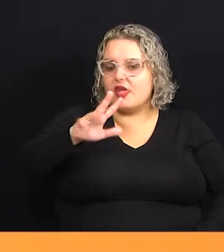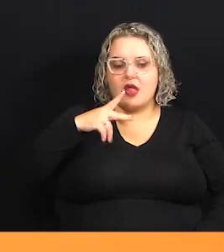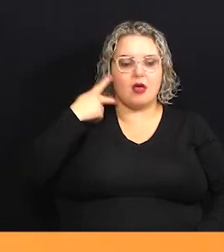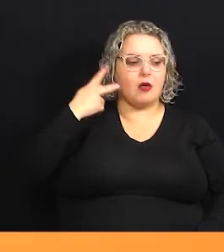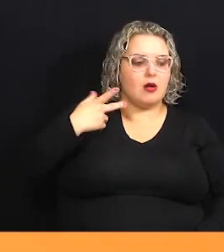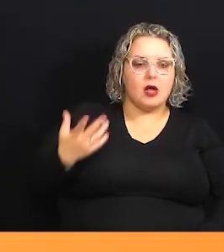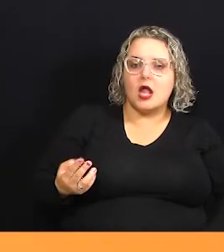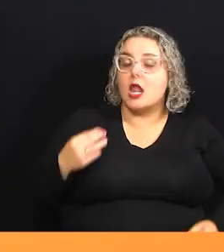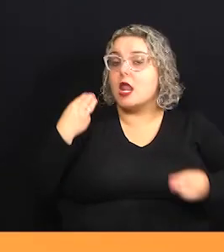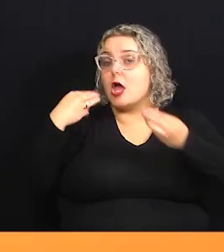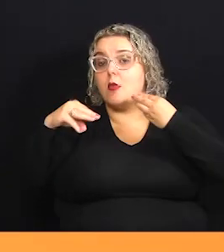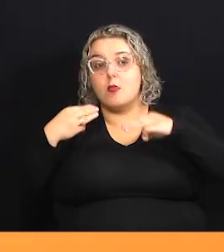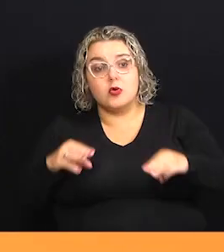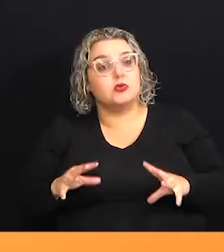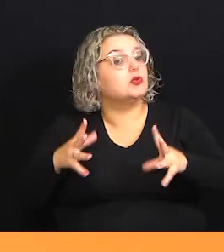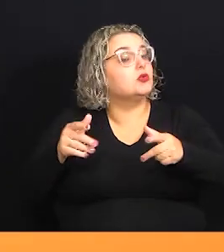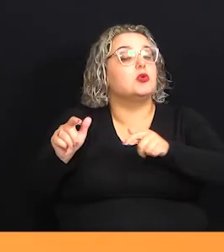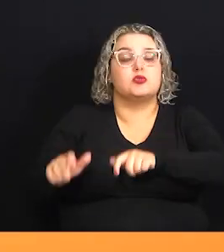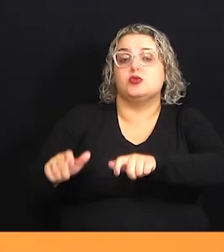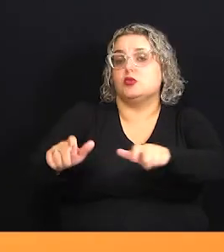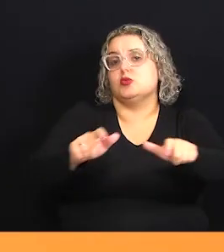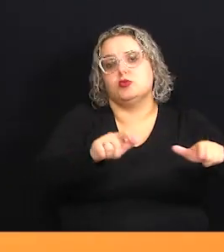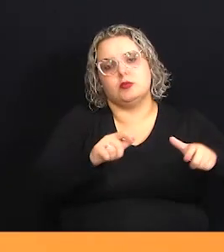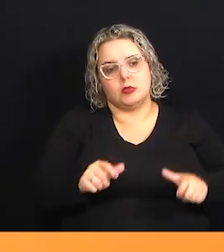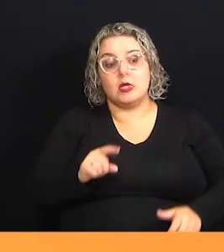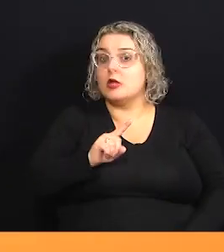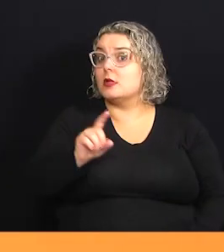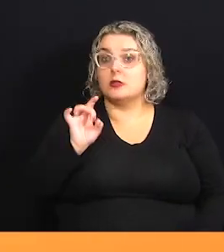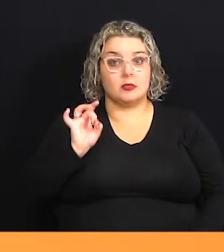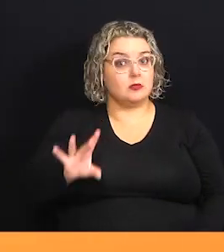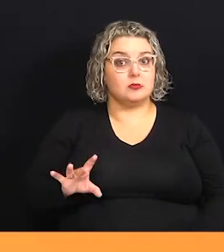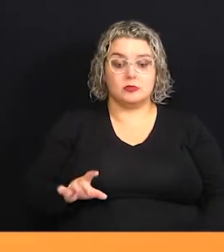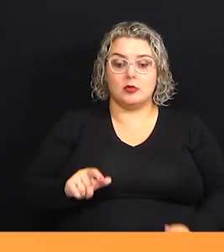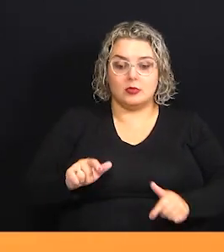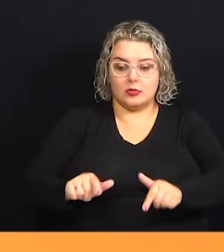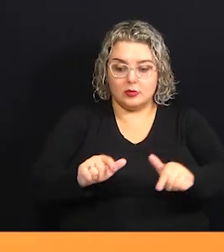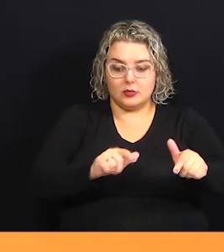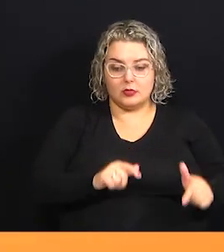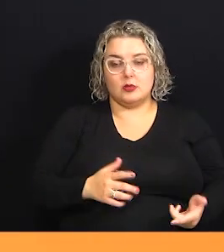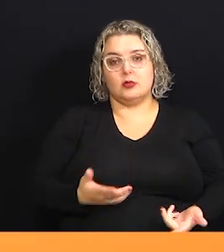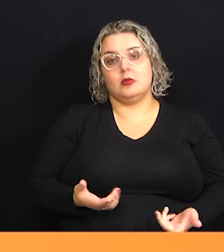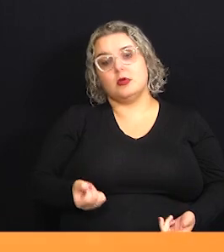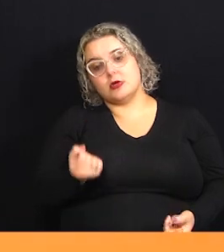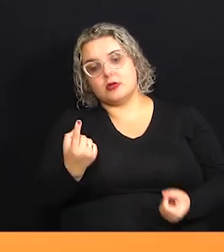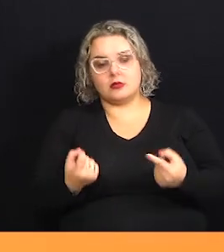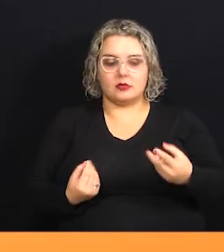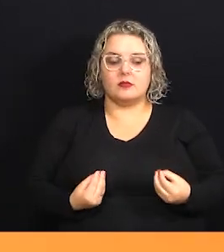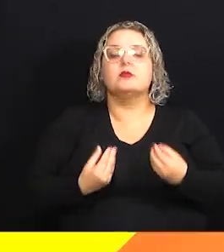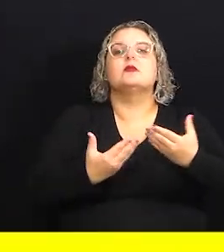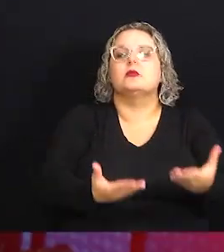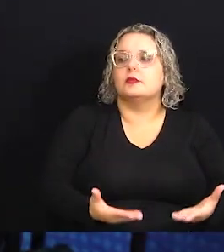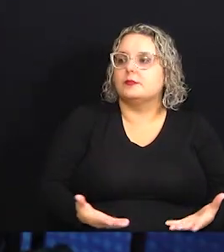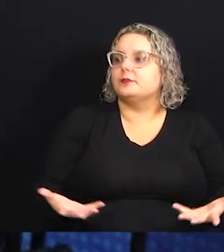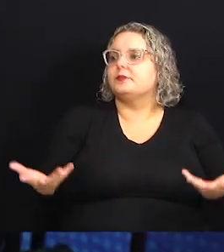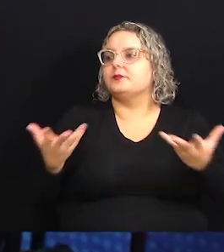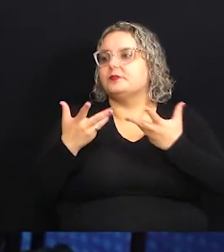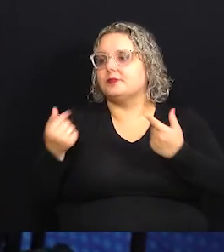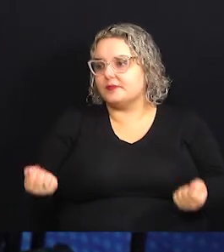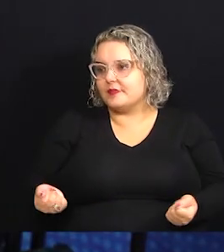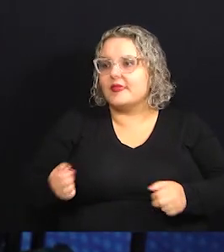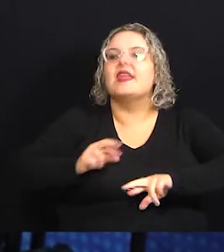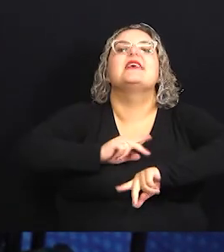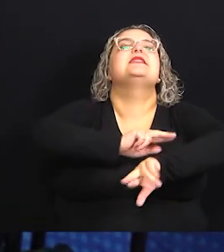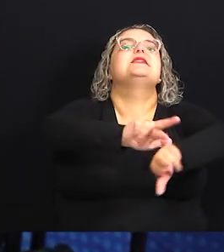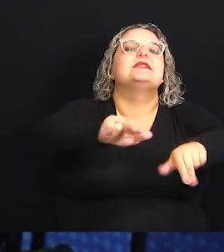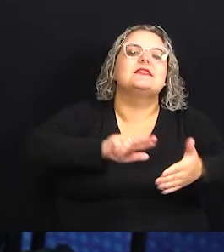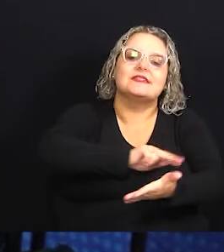na política, na música, em todos os espaços. E não apenas naqueles que foram determinados para a gente.